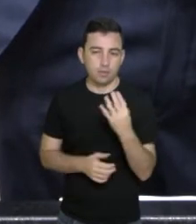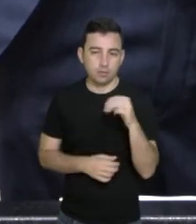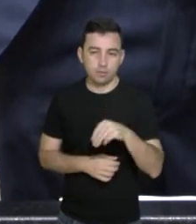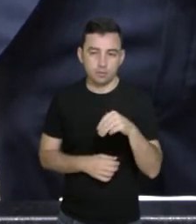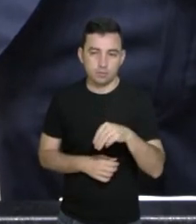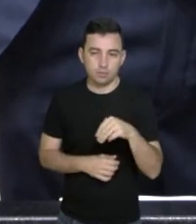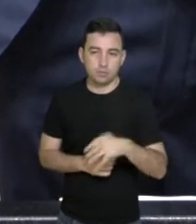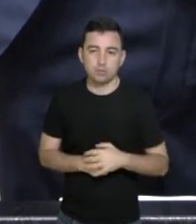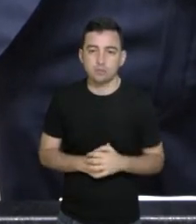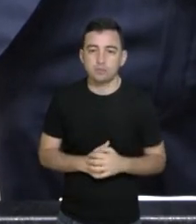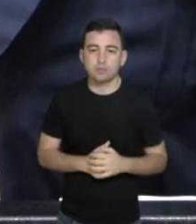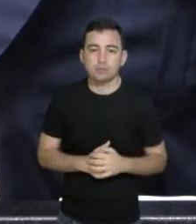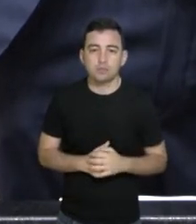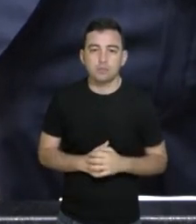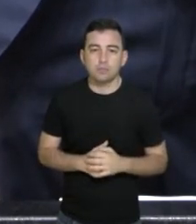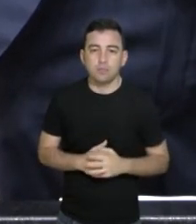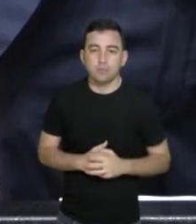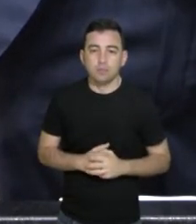segundos.